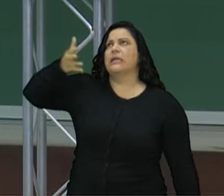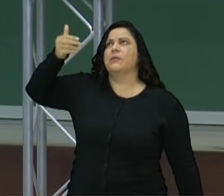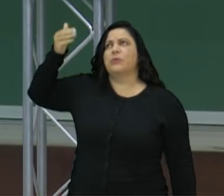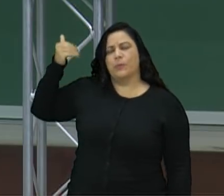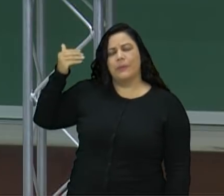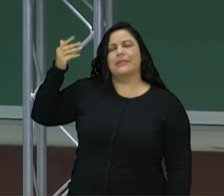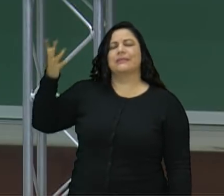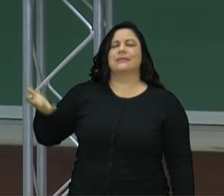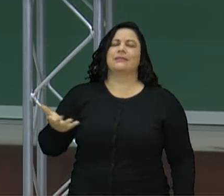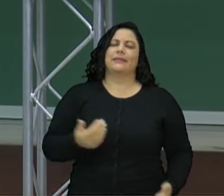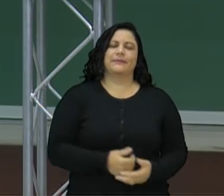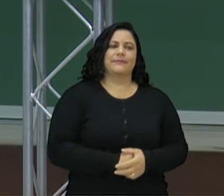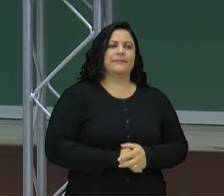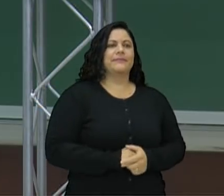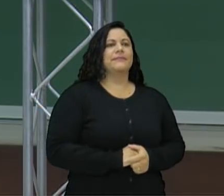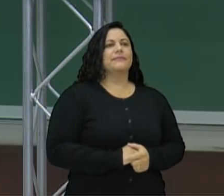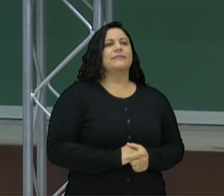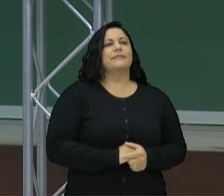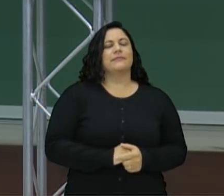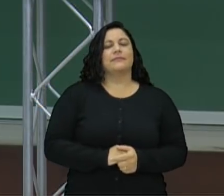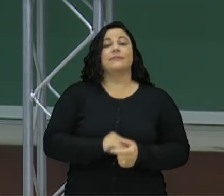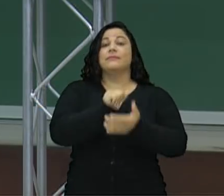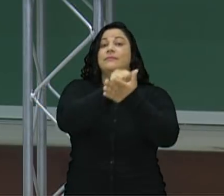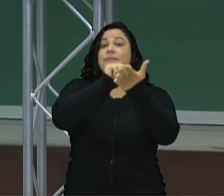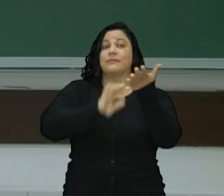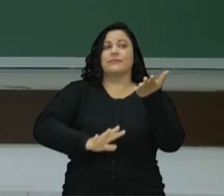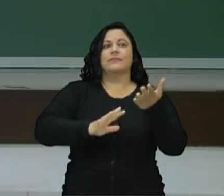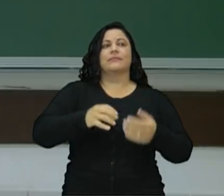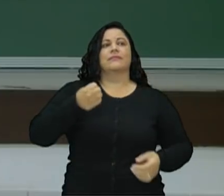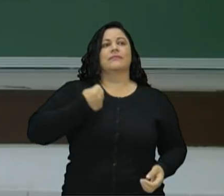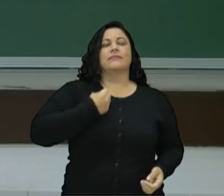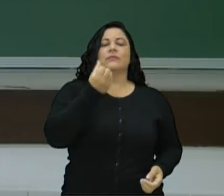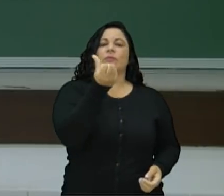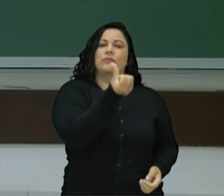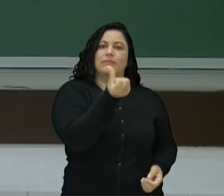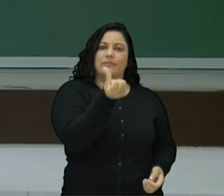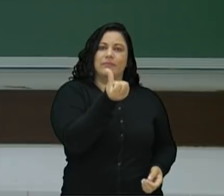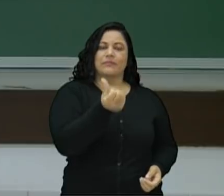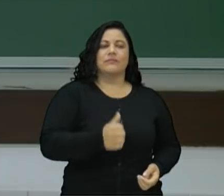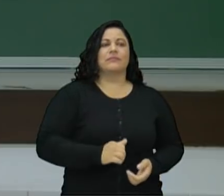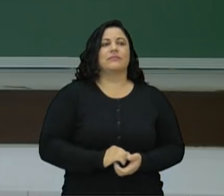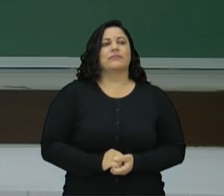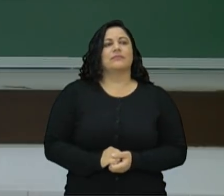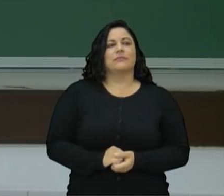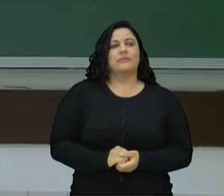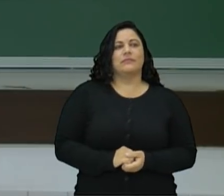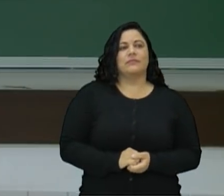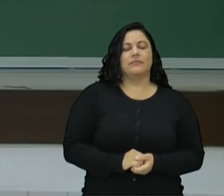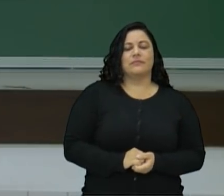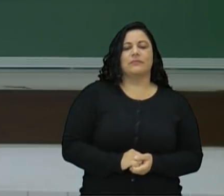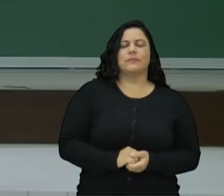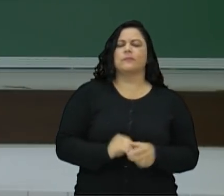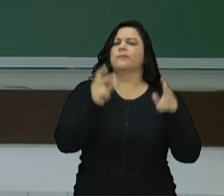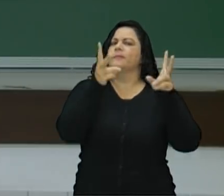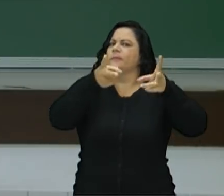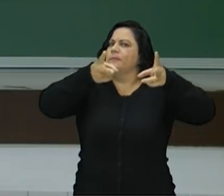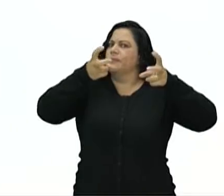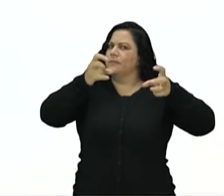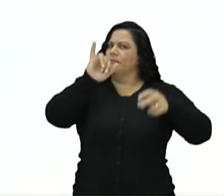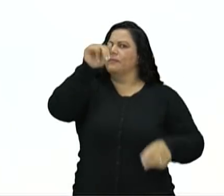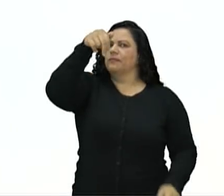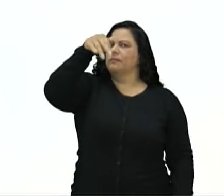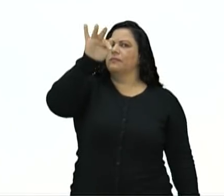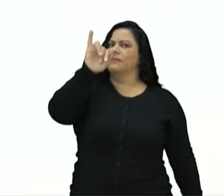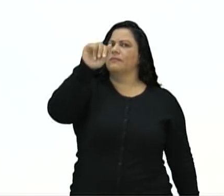à memória pessoal do narrador. Mais um exercício aqui agora, o 6. Observe o infinitivo e o gerúndio dos